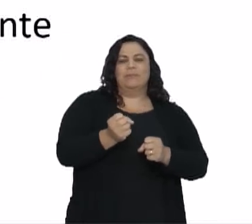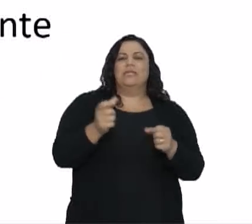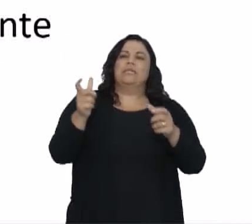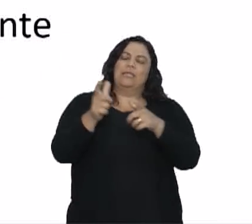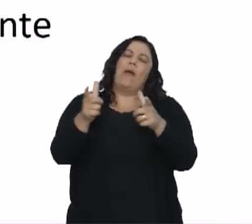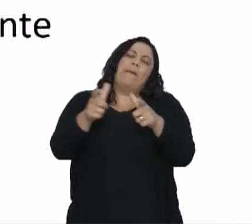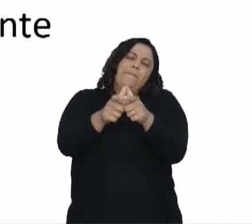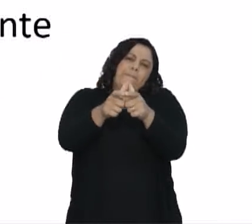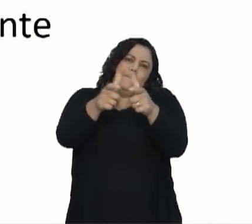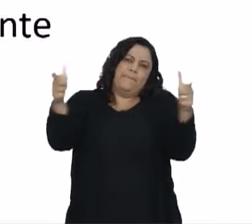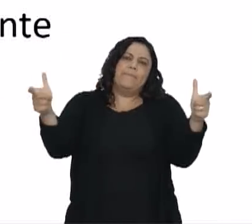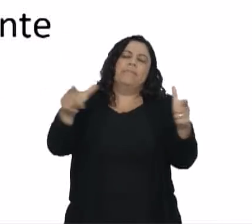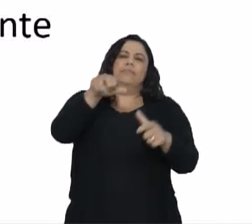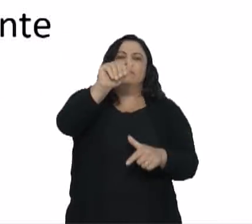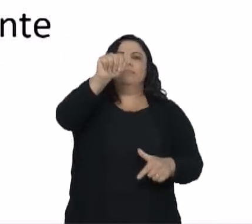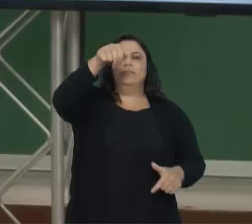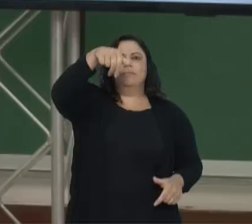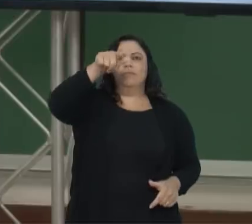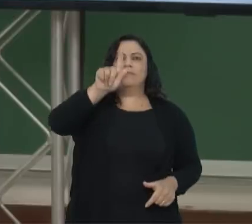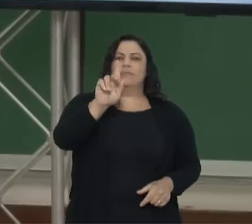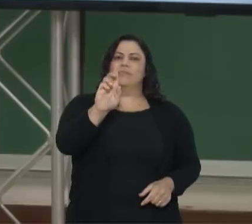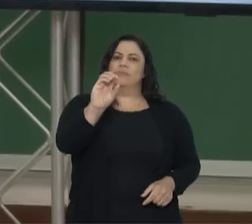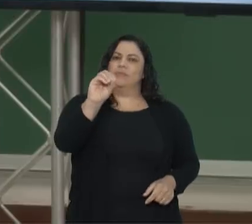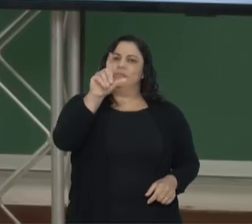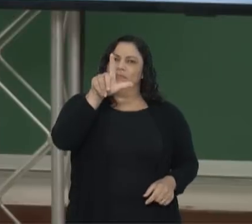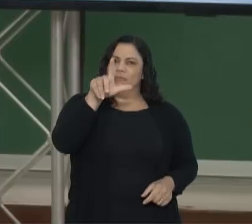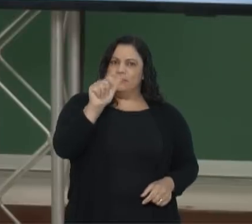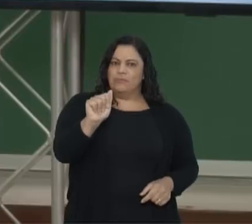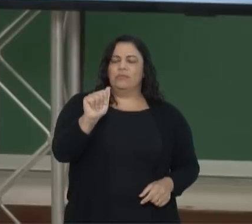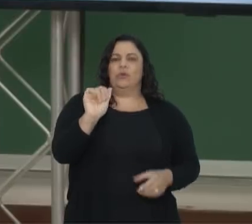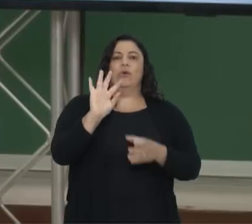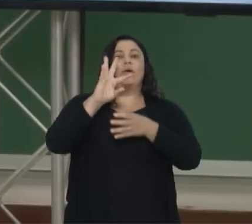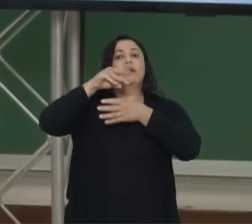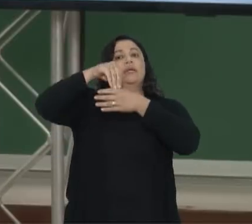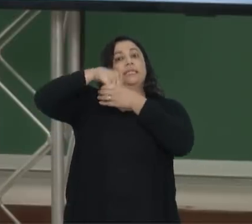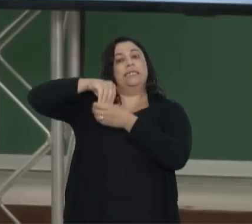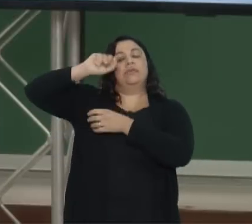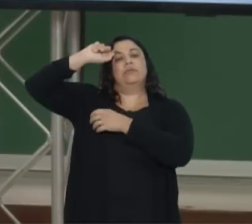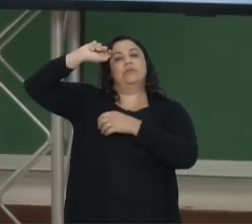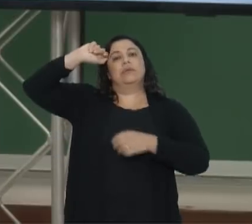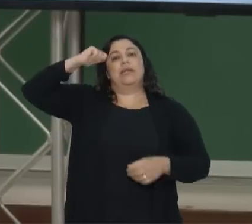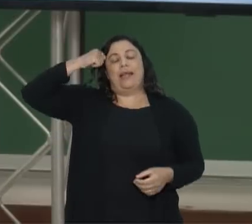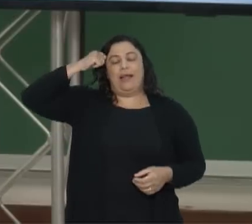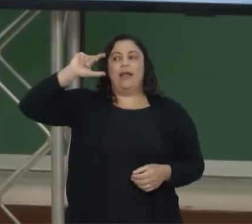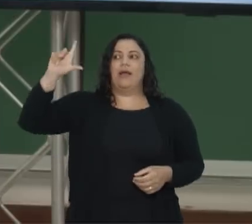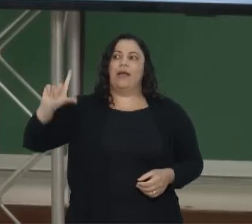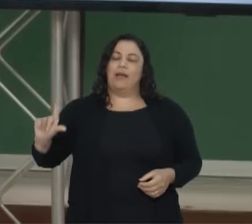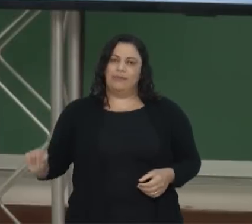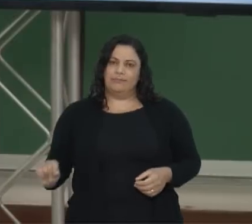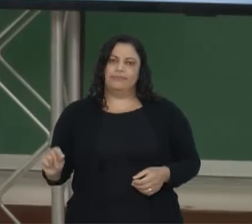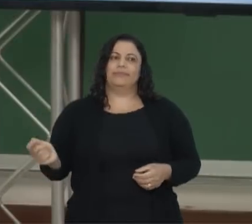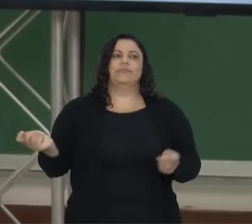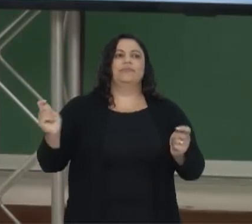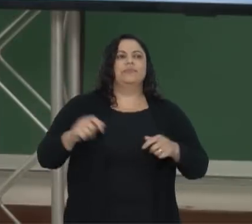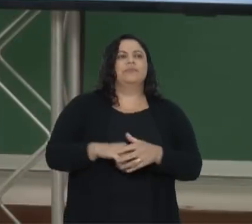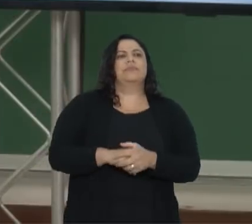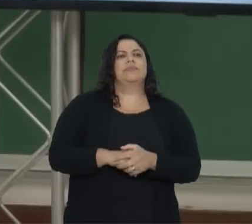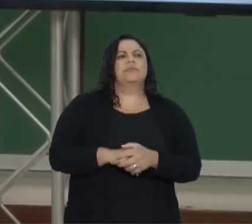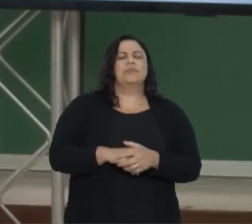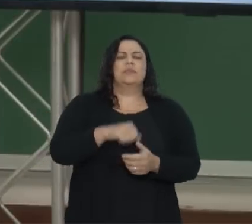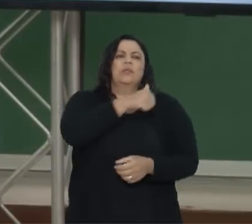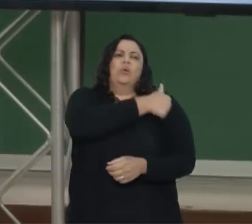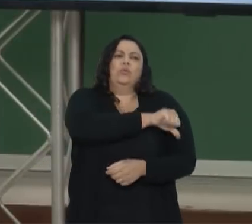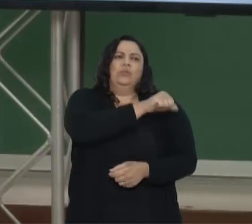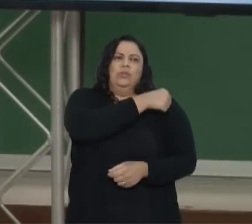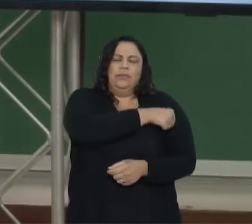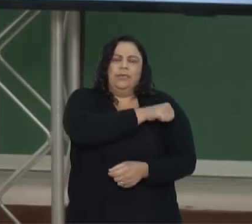do continente africano, certo? E ali no século XVIII, então, nós tivemos lá o comércio no Rio de Janeiro, Recife e São Paulo, que era